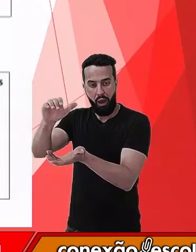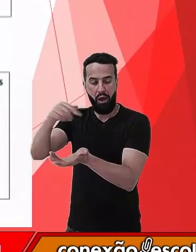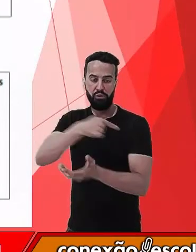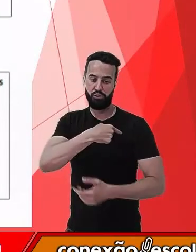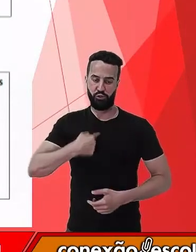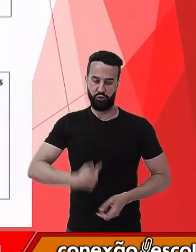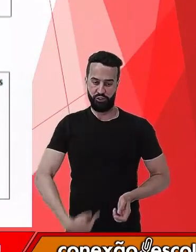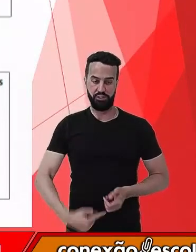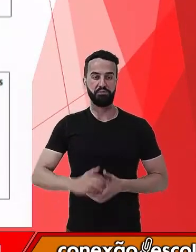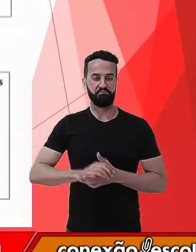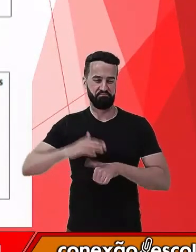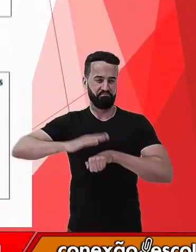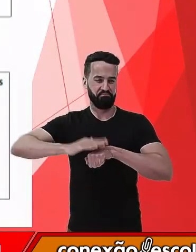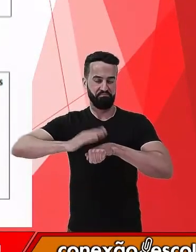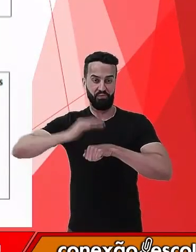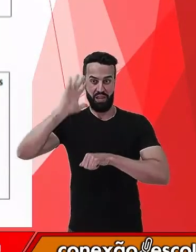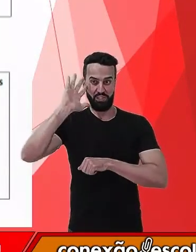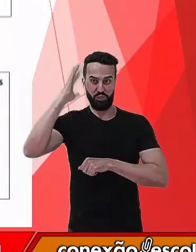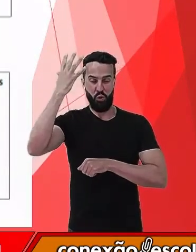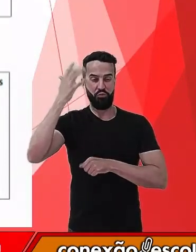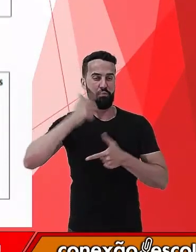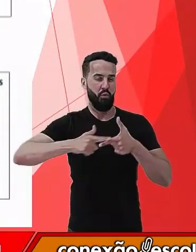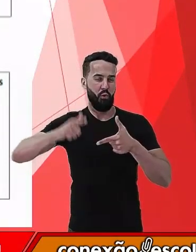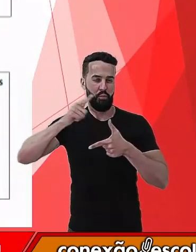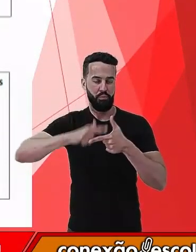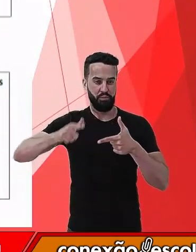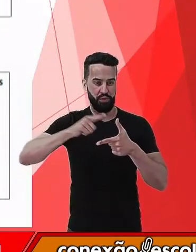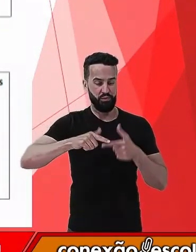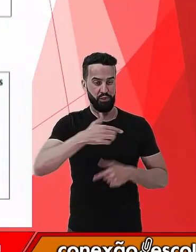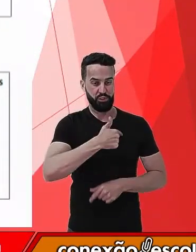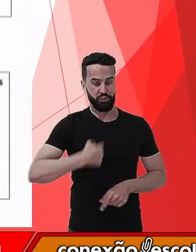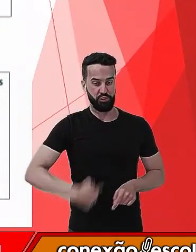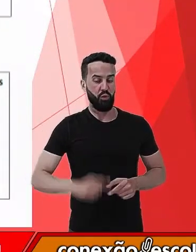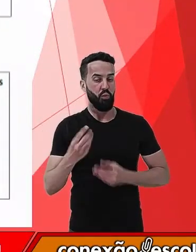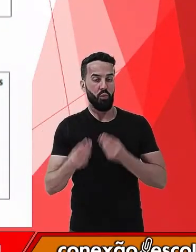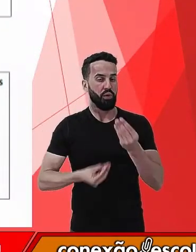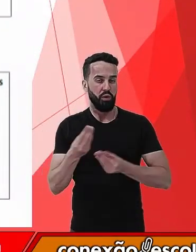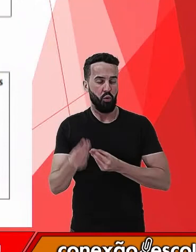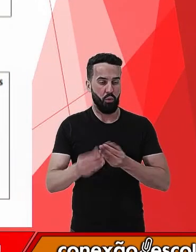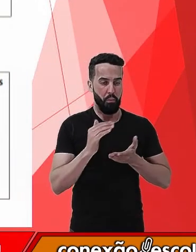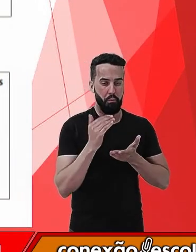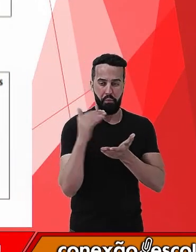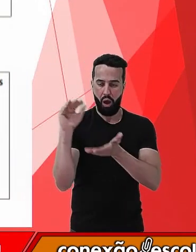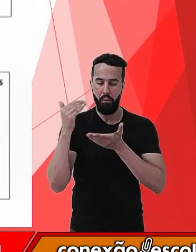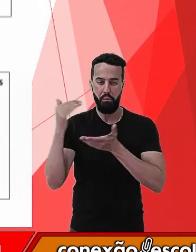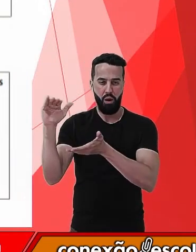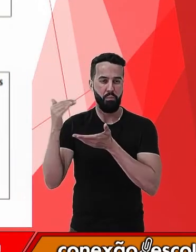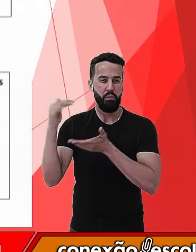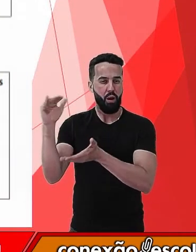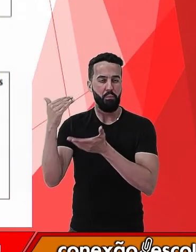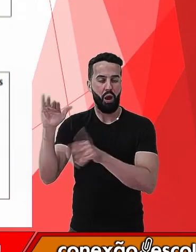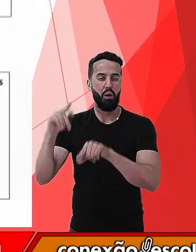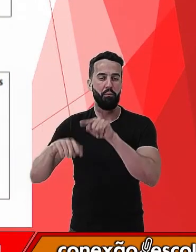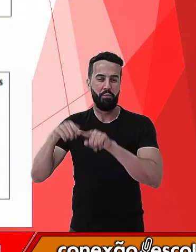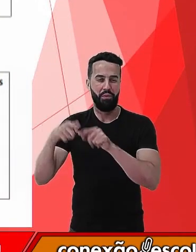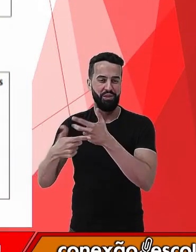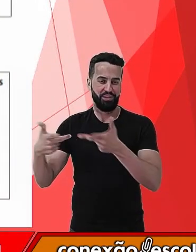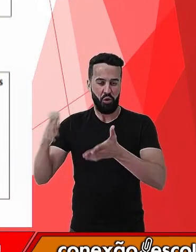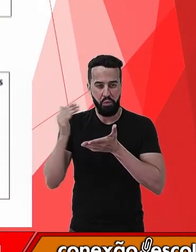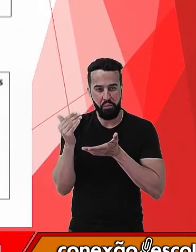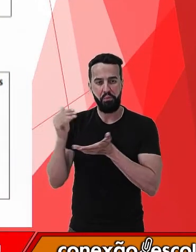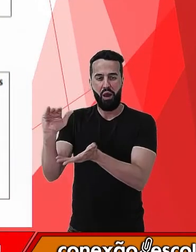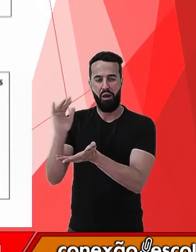internet 4G que movimentam aí os nossos celulares. Nós temos também fábricas automotivas,